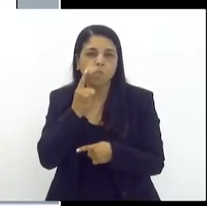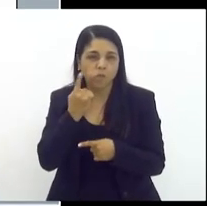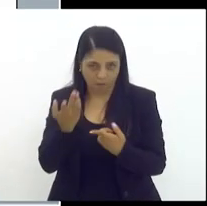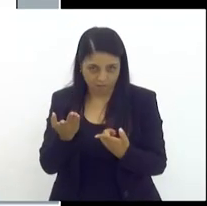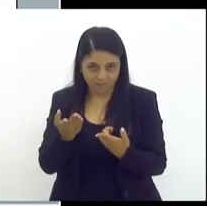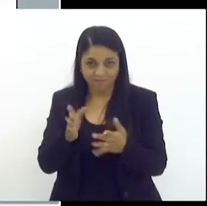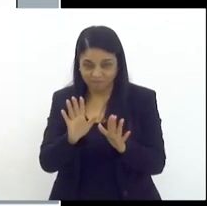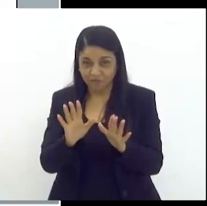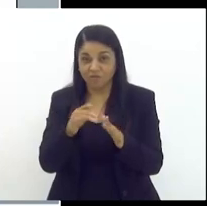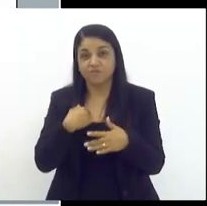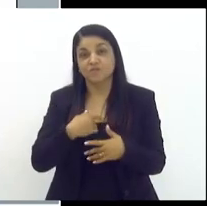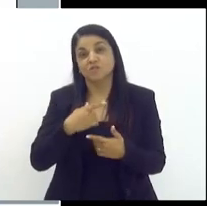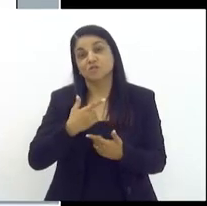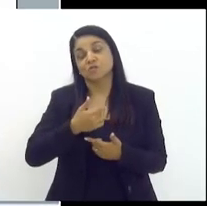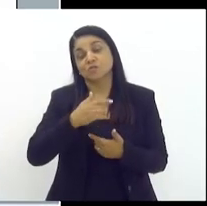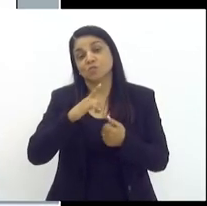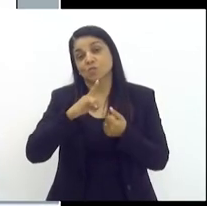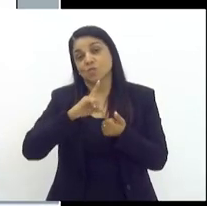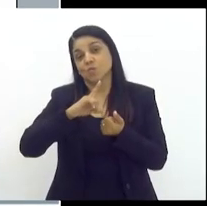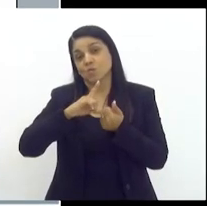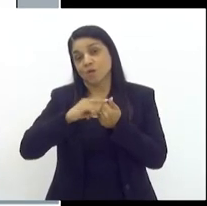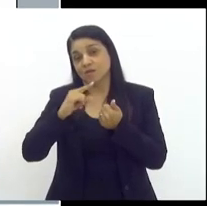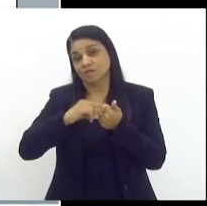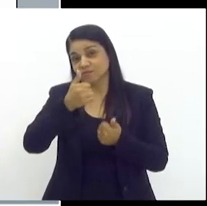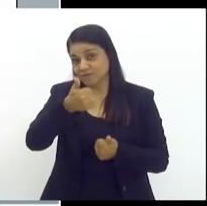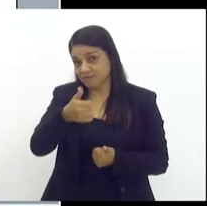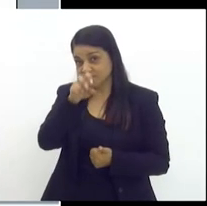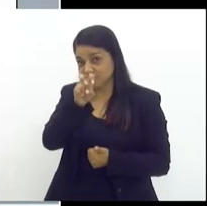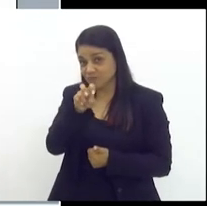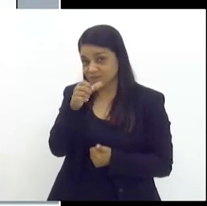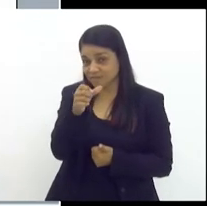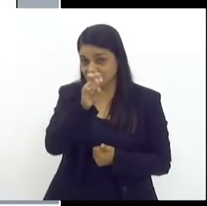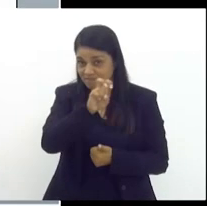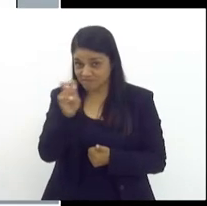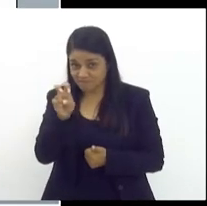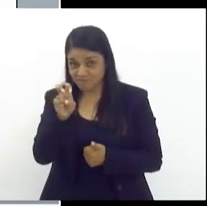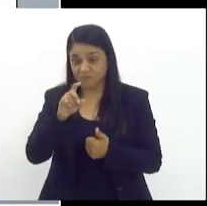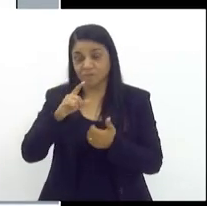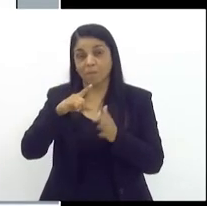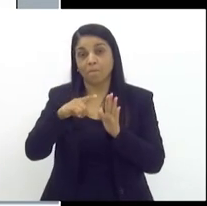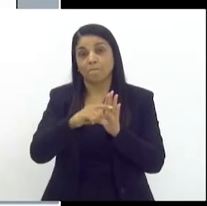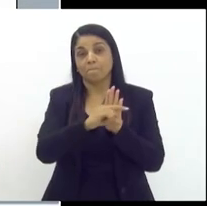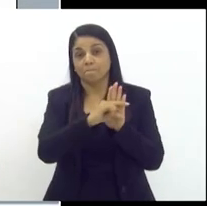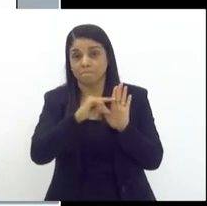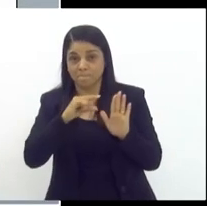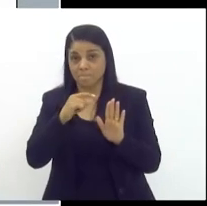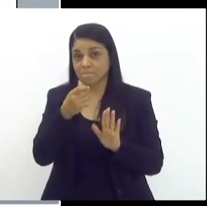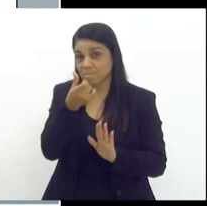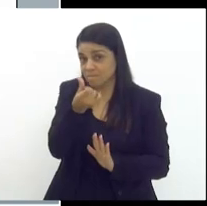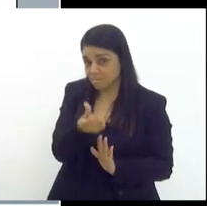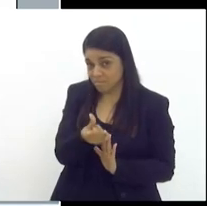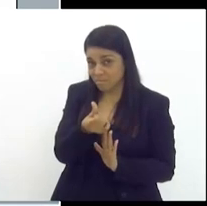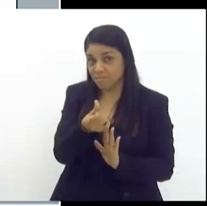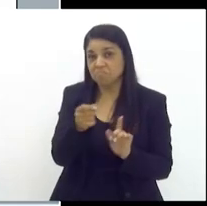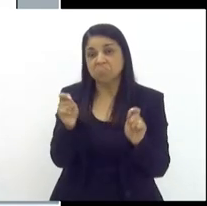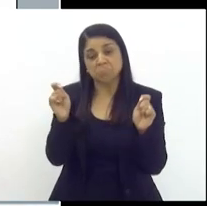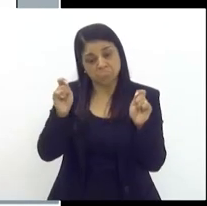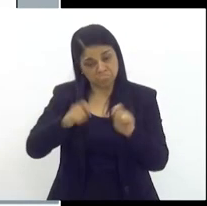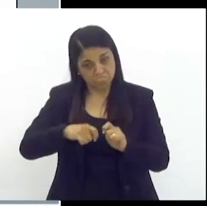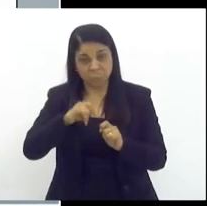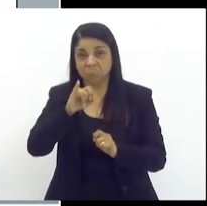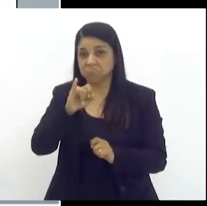Artigo 155 Parágrafo sexto que o IPVA pode ter alíquotas